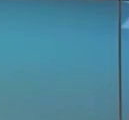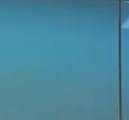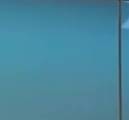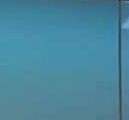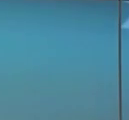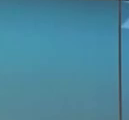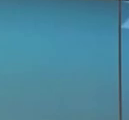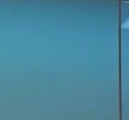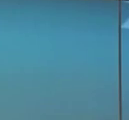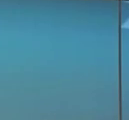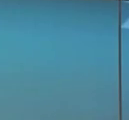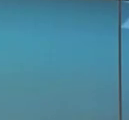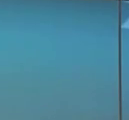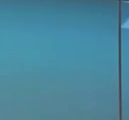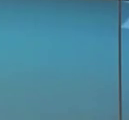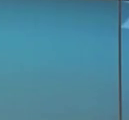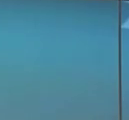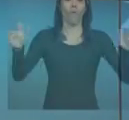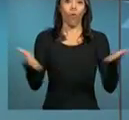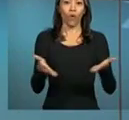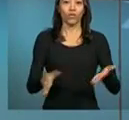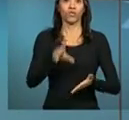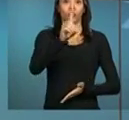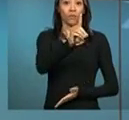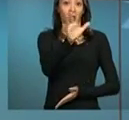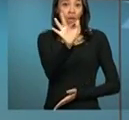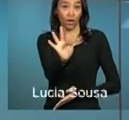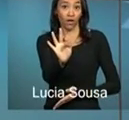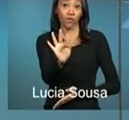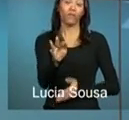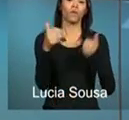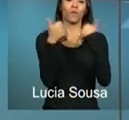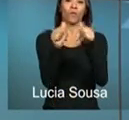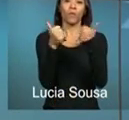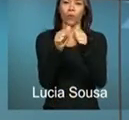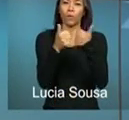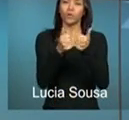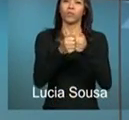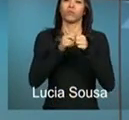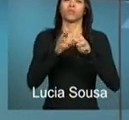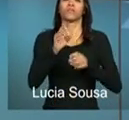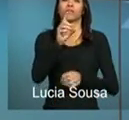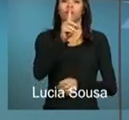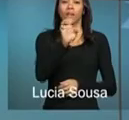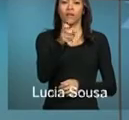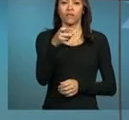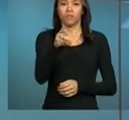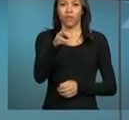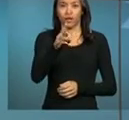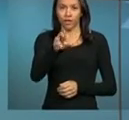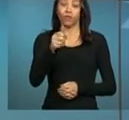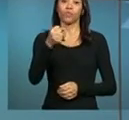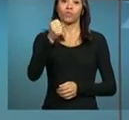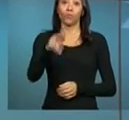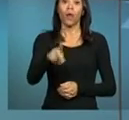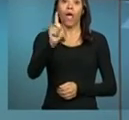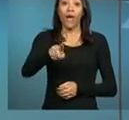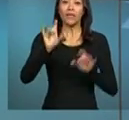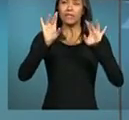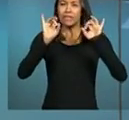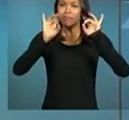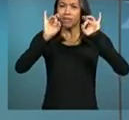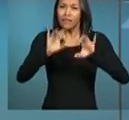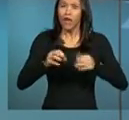Olá, bom dia. Vai ser inaugurado hoje no Distrito Federal o Expresso DF Sul. São corredores exclusivos